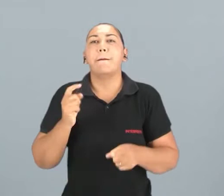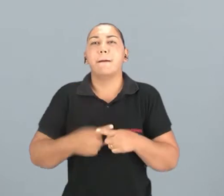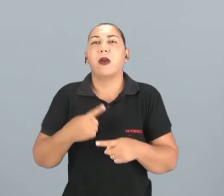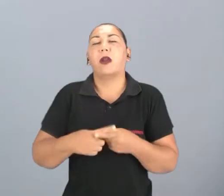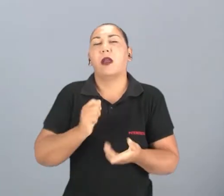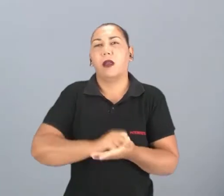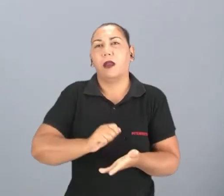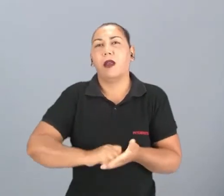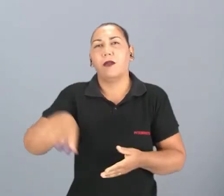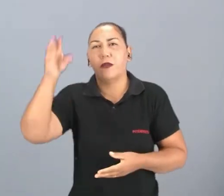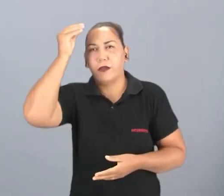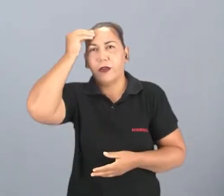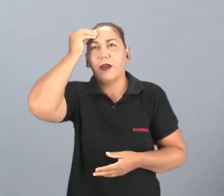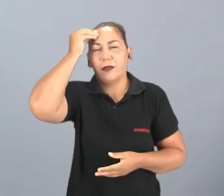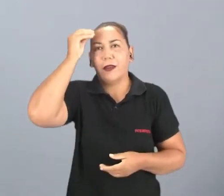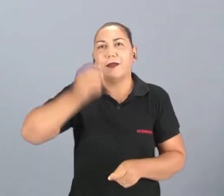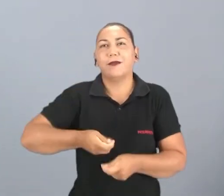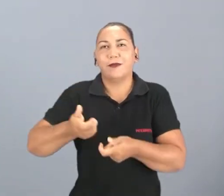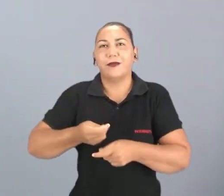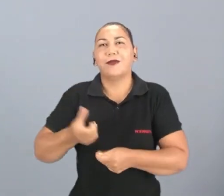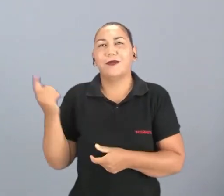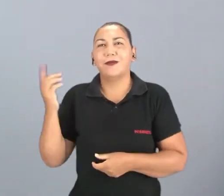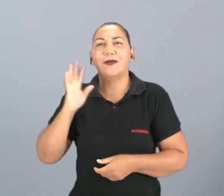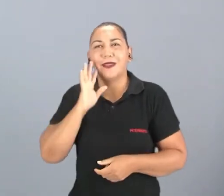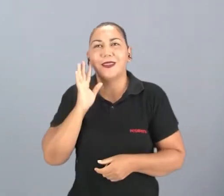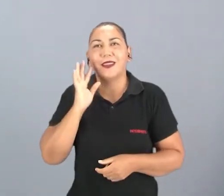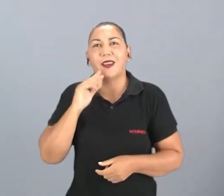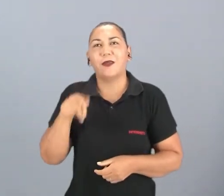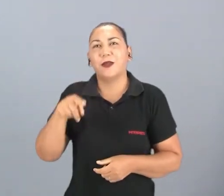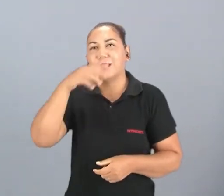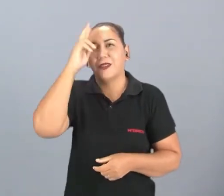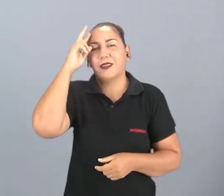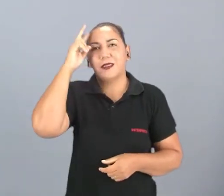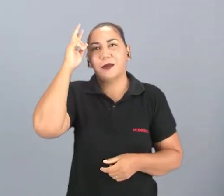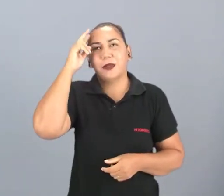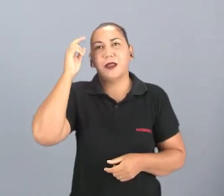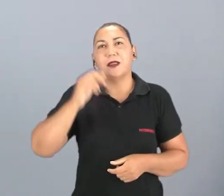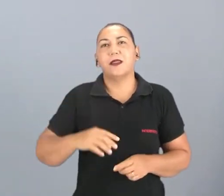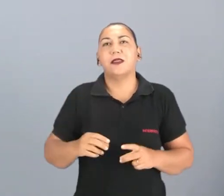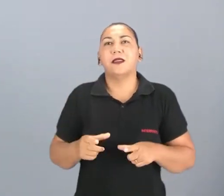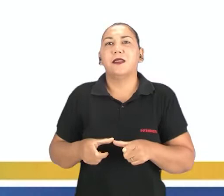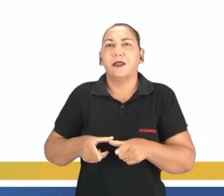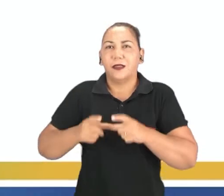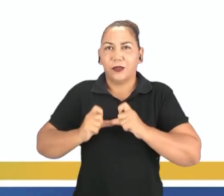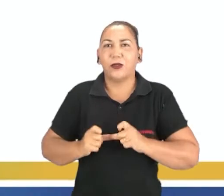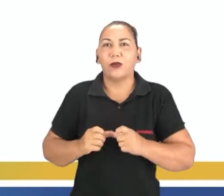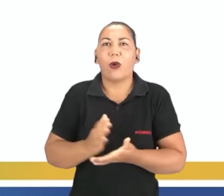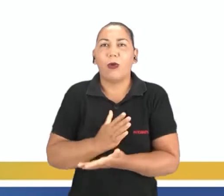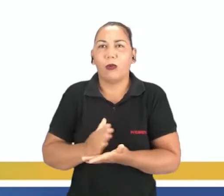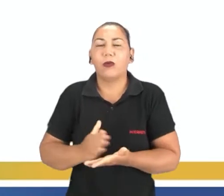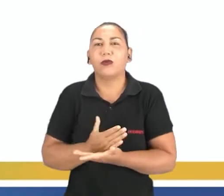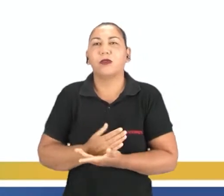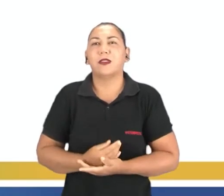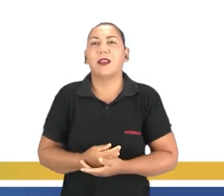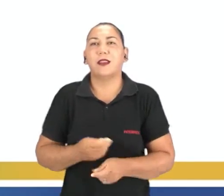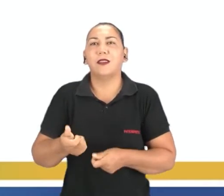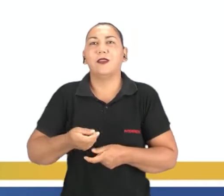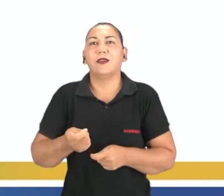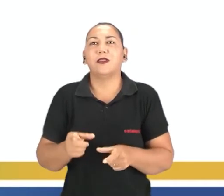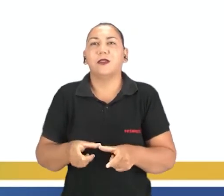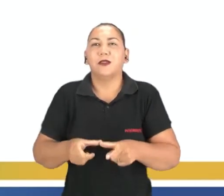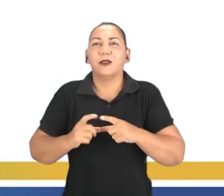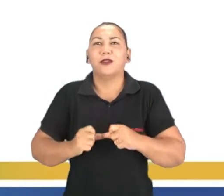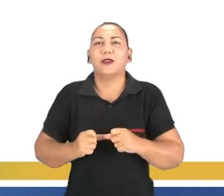mente. Mas tem uma dica aí bem interessante para vocês lembrarem de algumas dessas conjunções. Então, dica para lembrar as conjunções mais